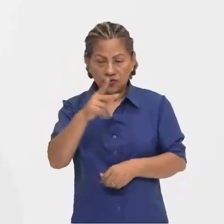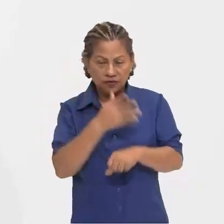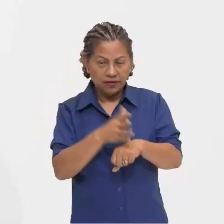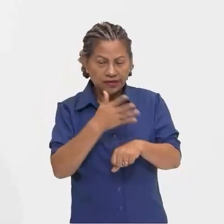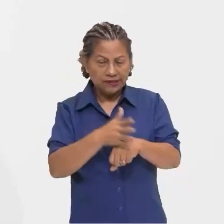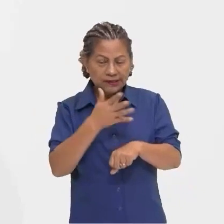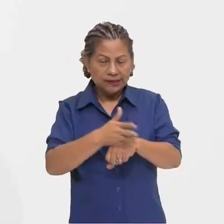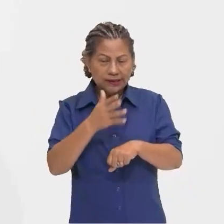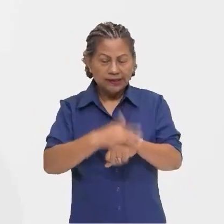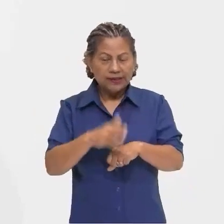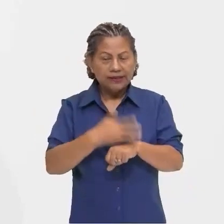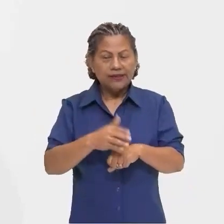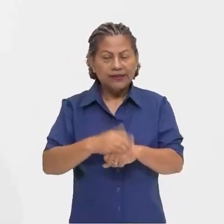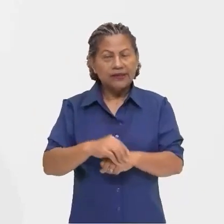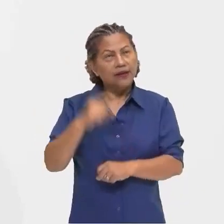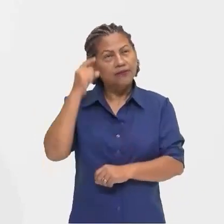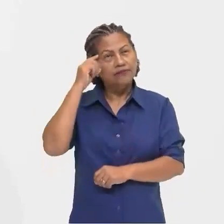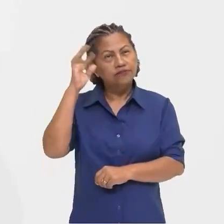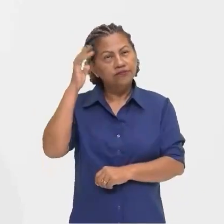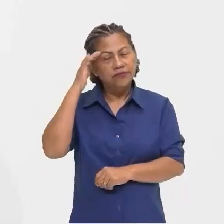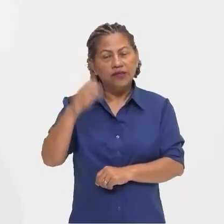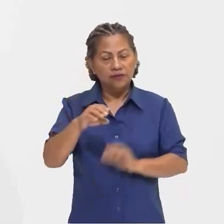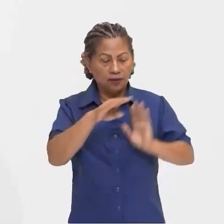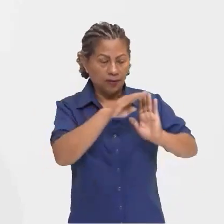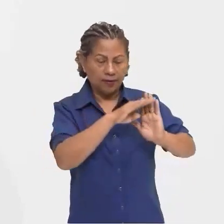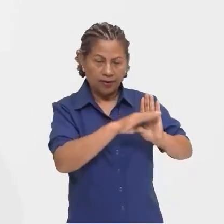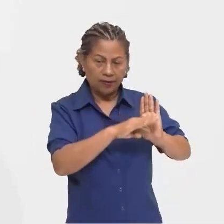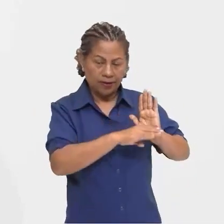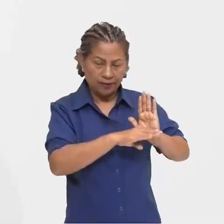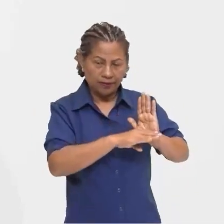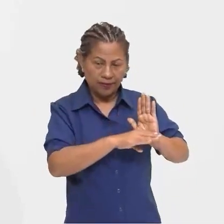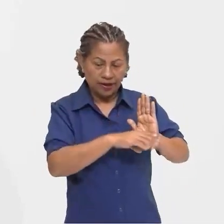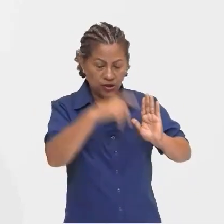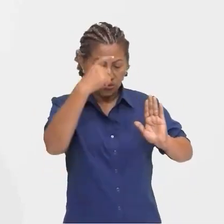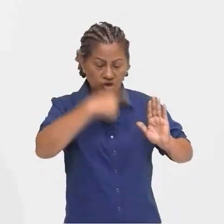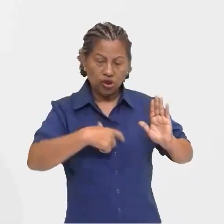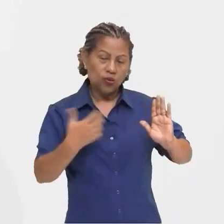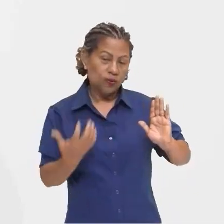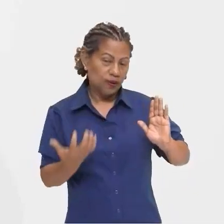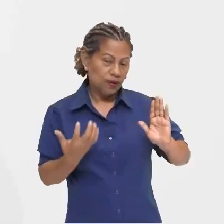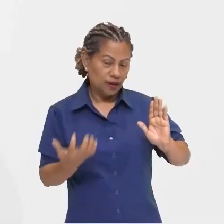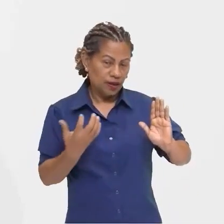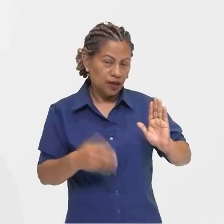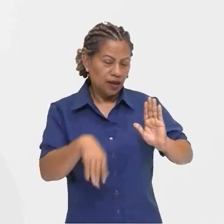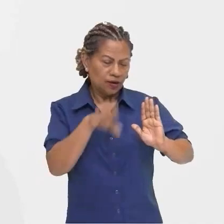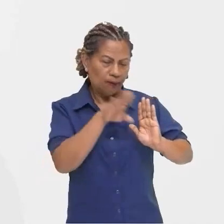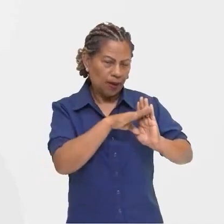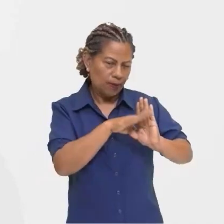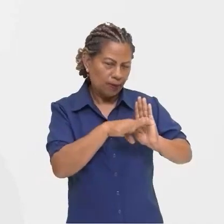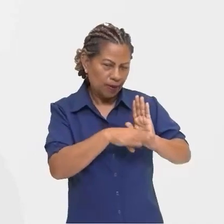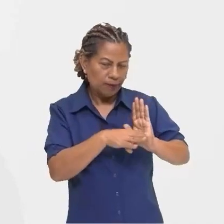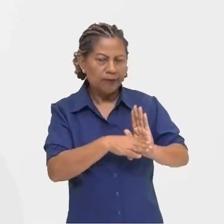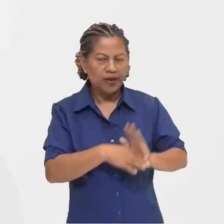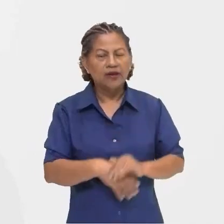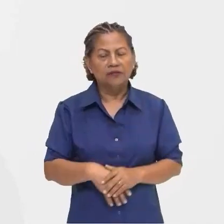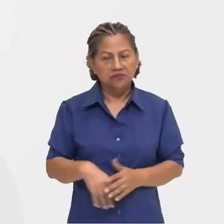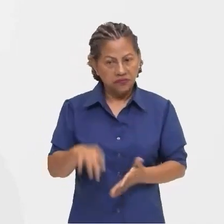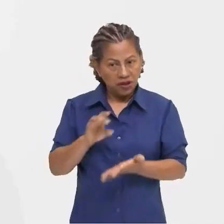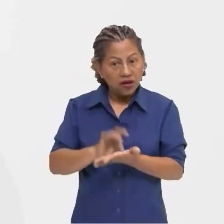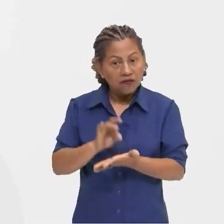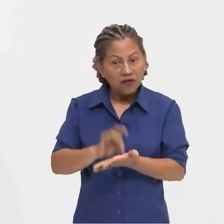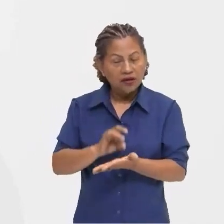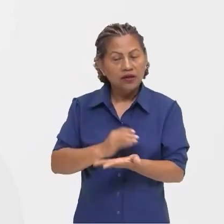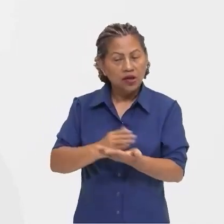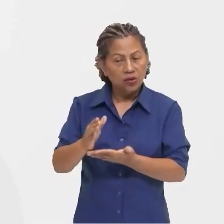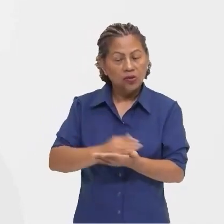concentração, fazer listas dos seus pontos fortes, daquilo que você quer, Vários especialistas, eles afirmam que